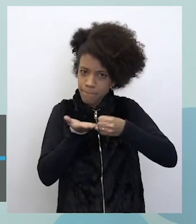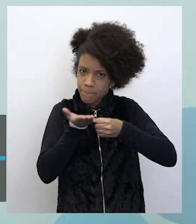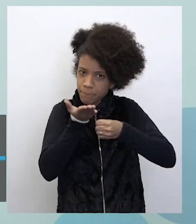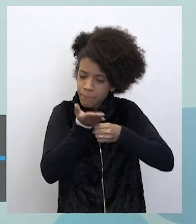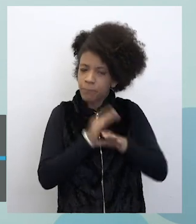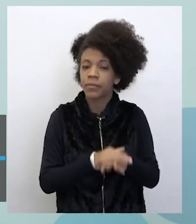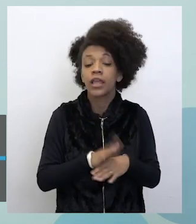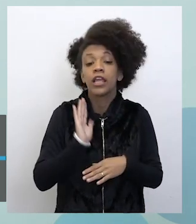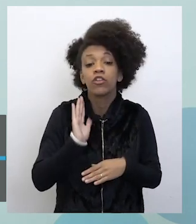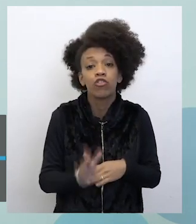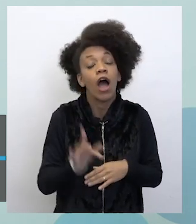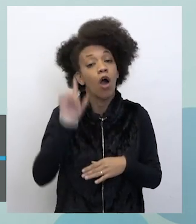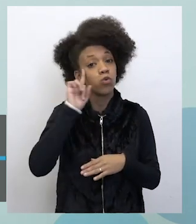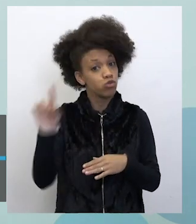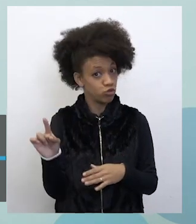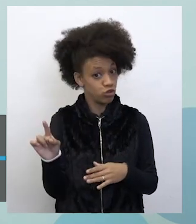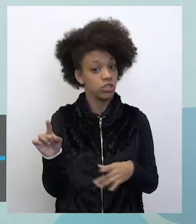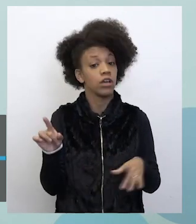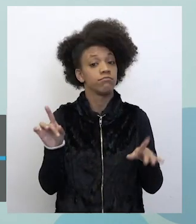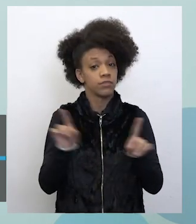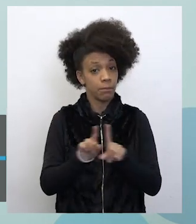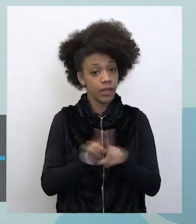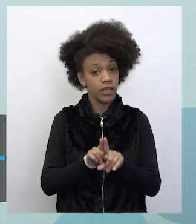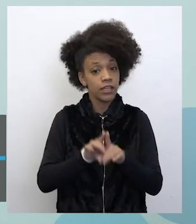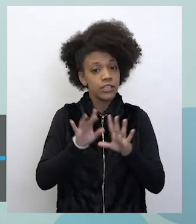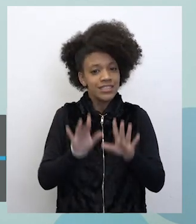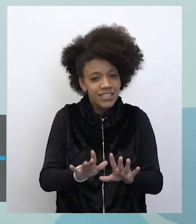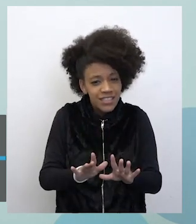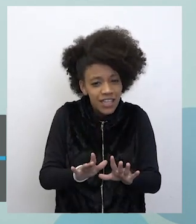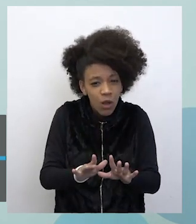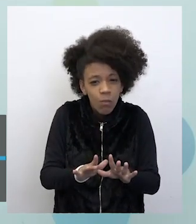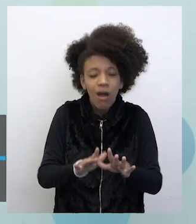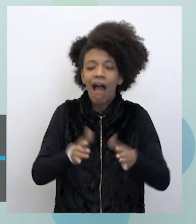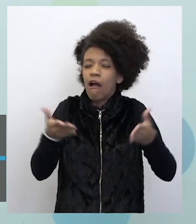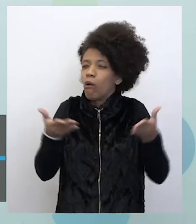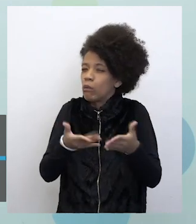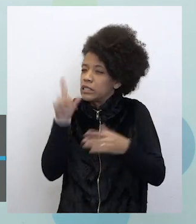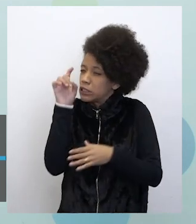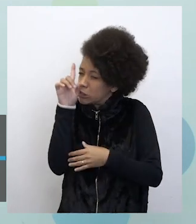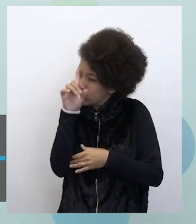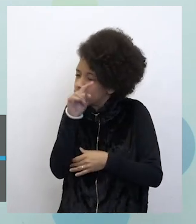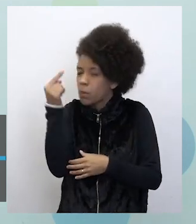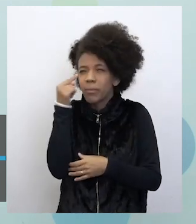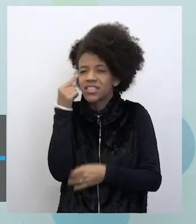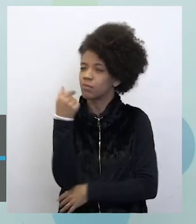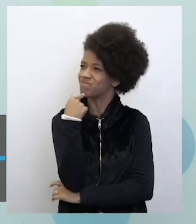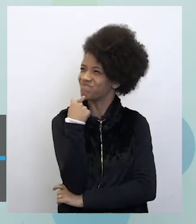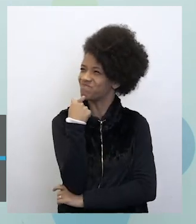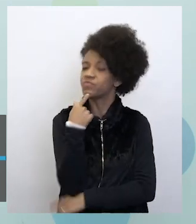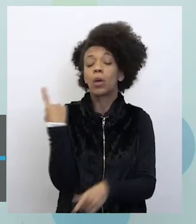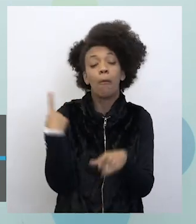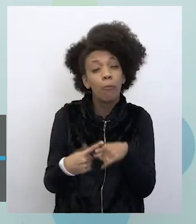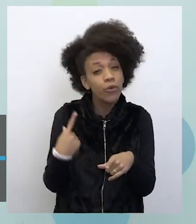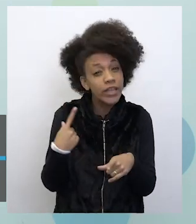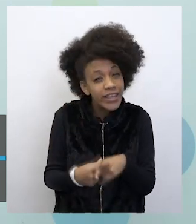E já colocamos a data. Talvez a parte mais difícil seja mesmo a gente pensar por que a gente se